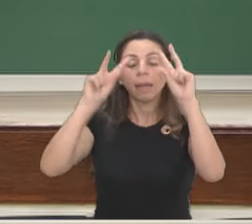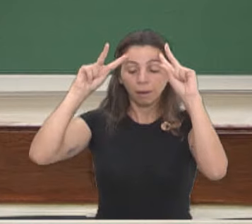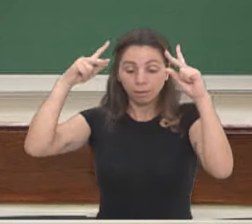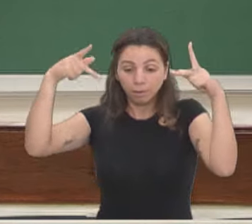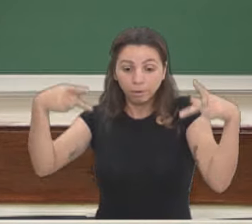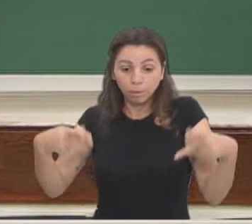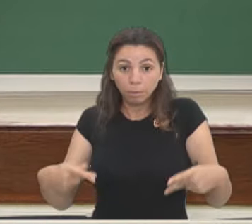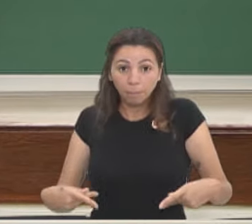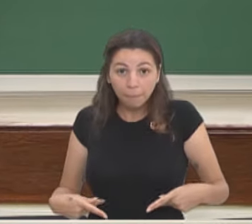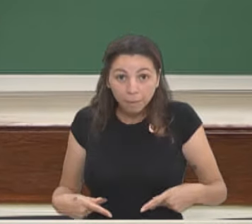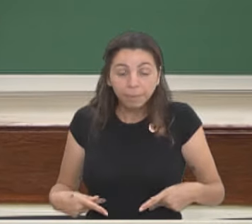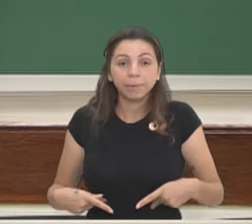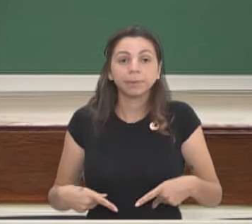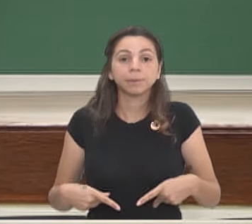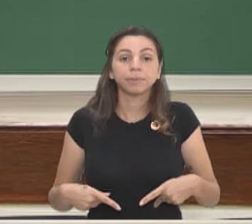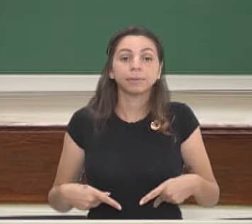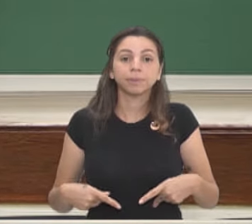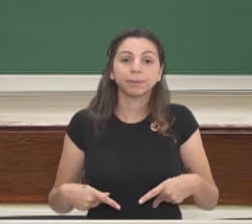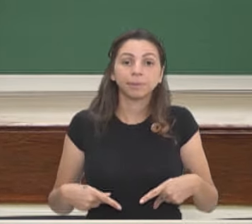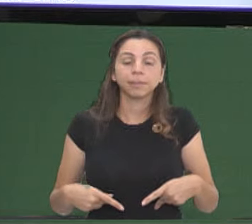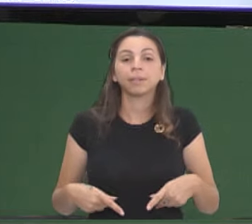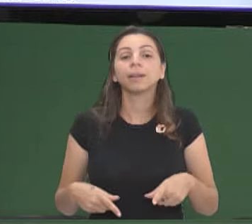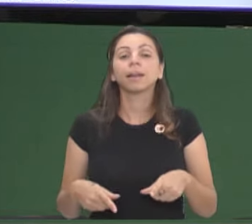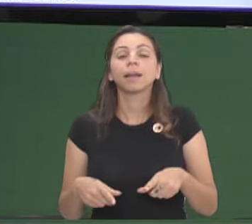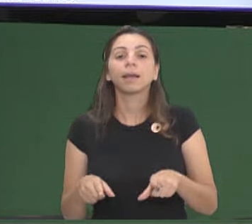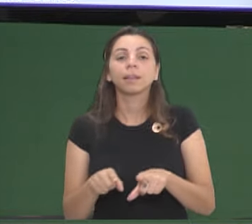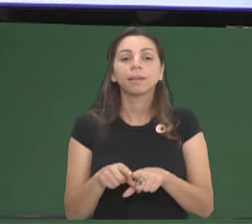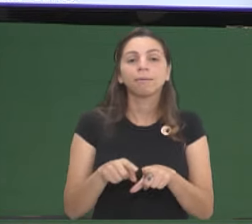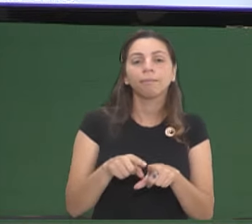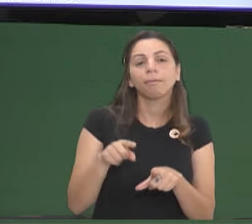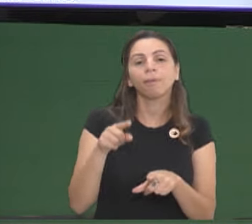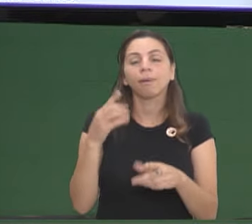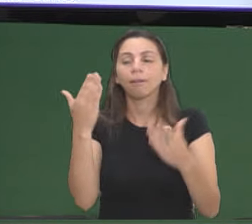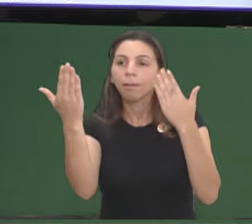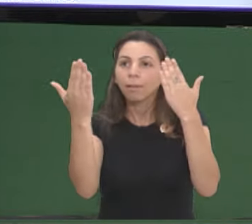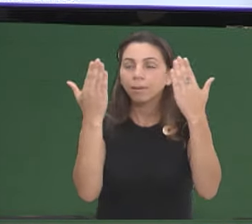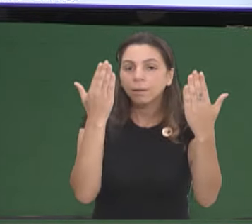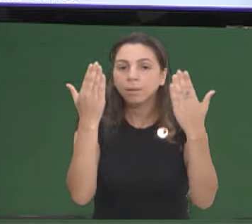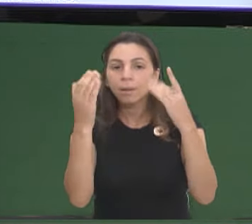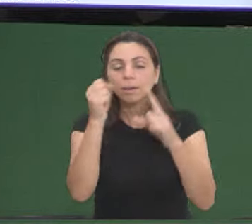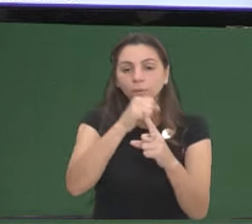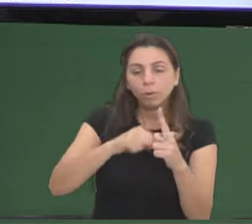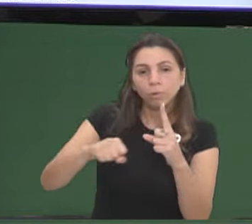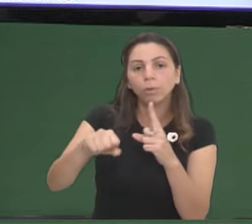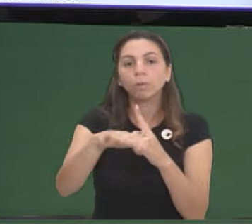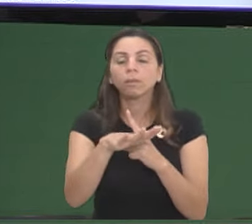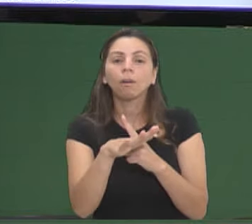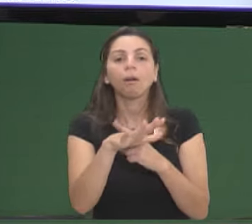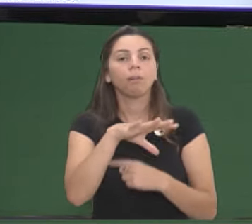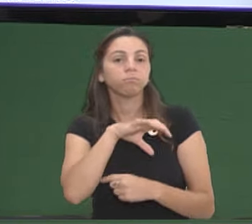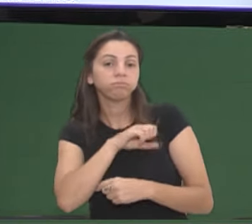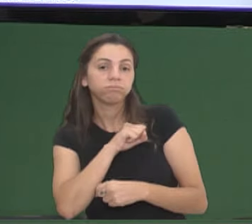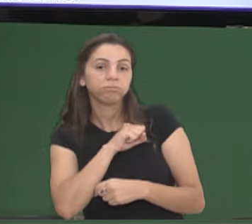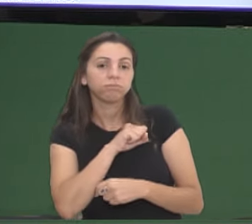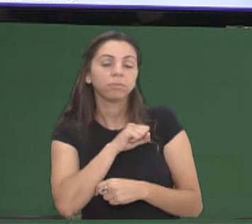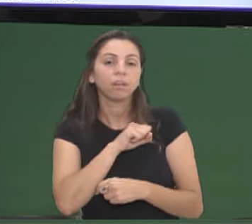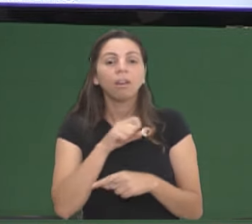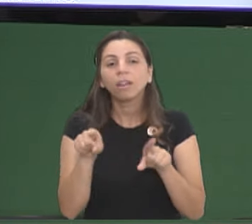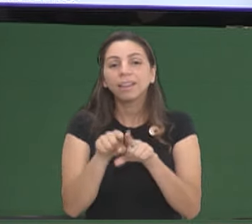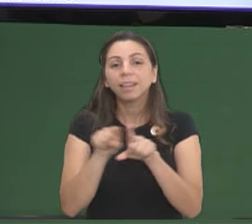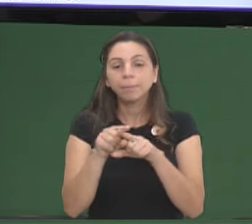integralidade, de forma integral, né? Seja na sua parte emocional, social, afetiva, né, digamos assim, e física